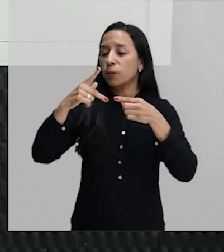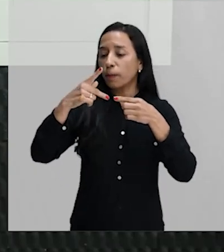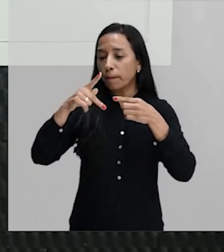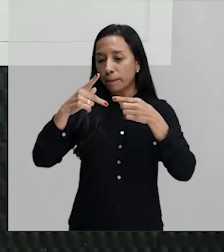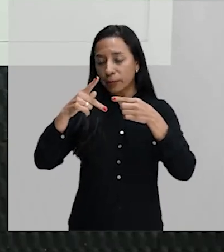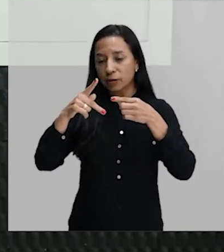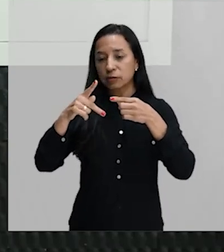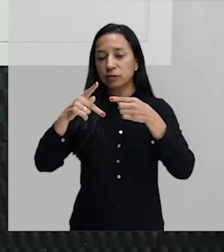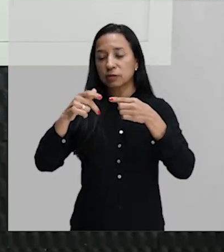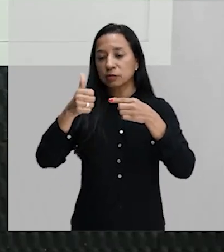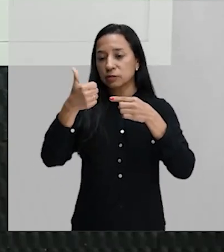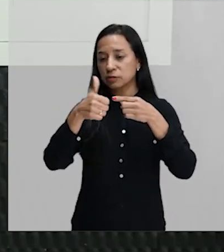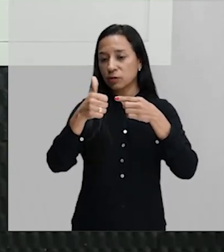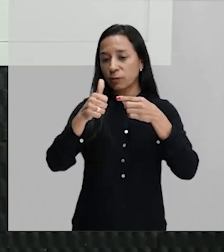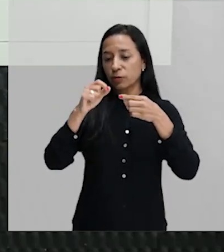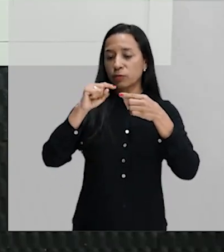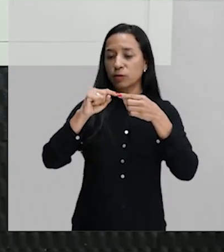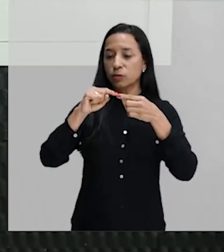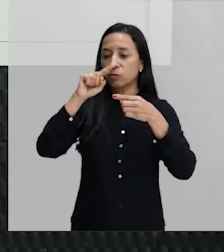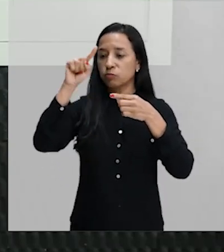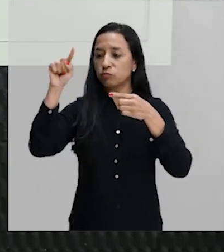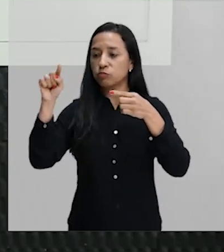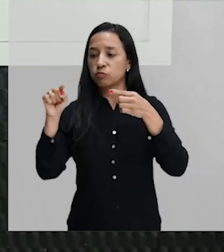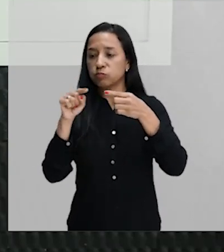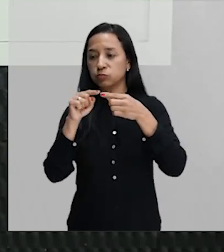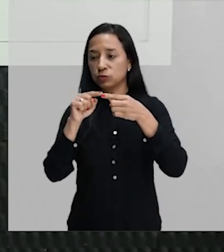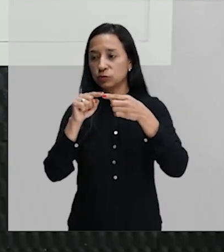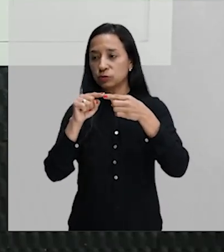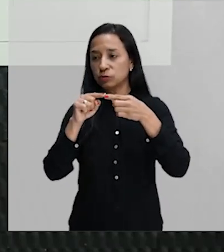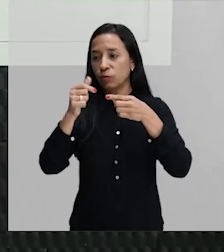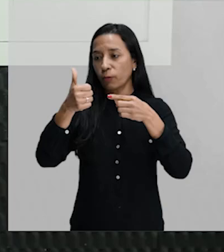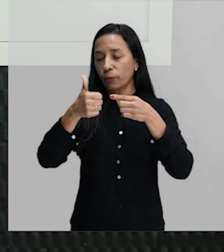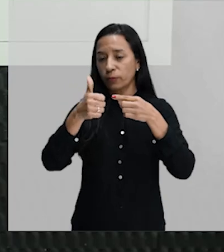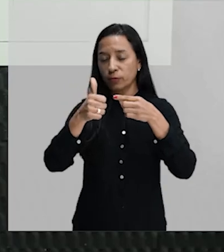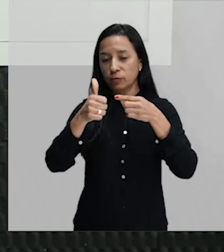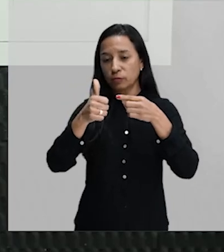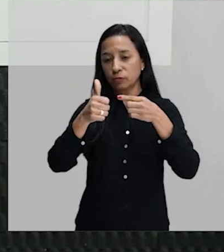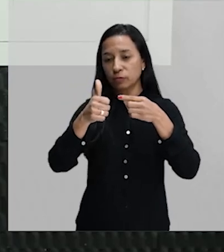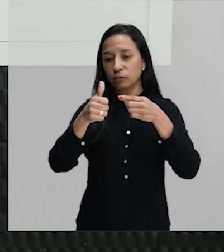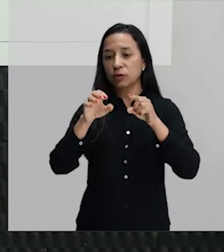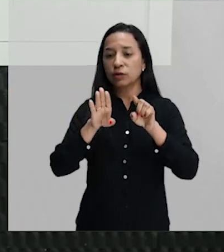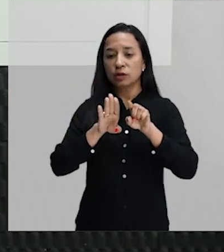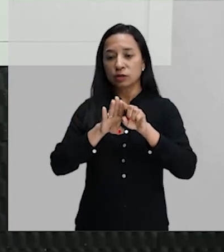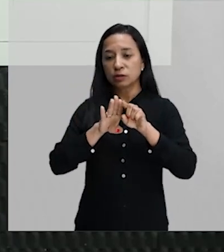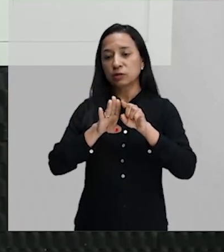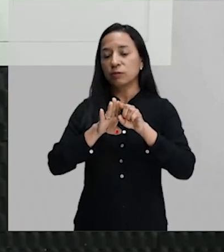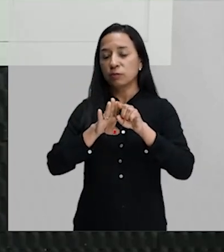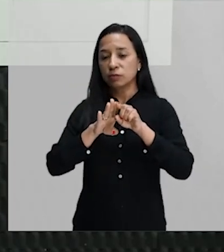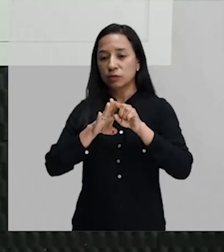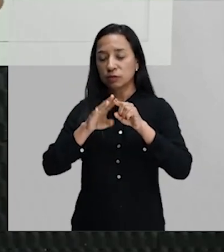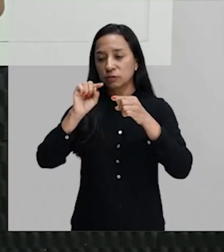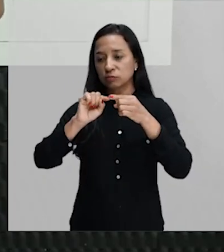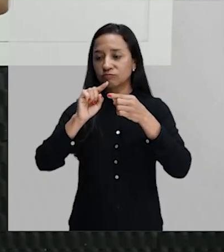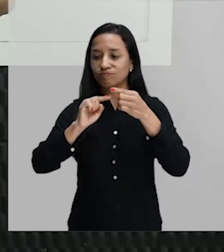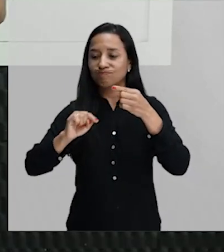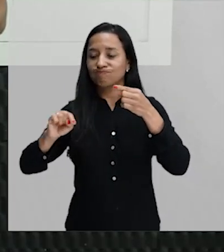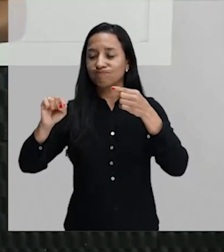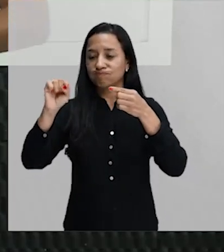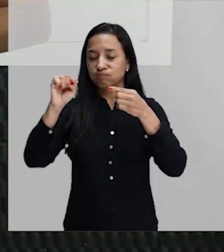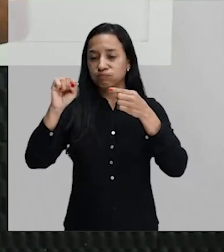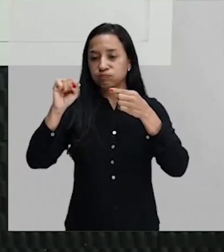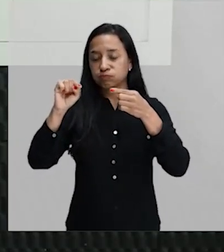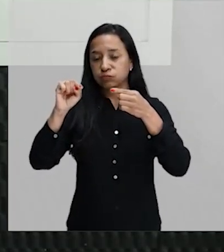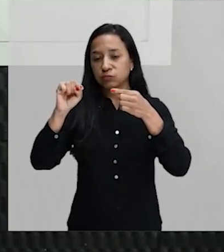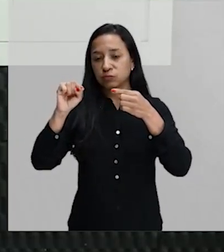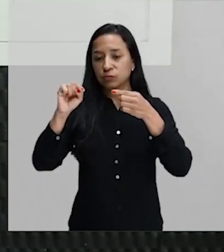tem arcos que vão de 90 a 180 graus, que são arcos que pertencem ao terceiro quadrante. Você vai